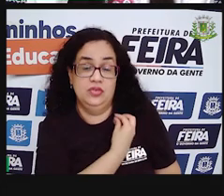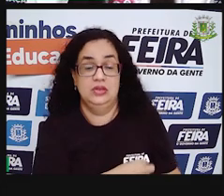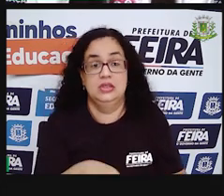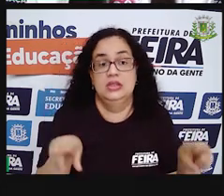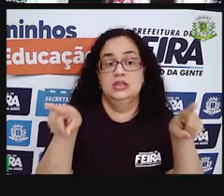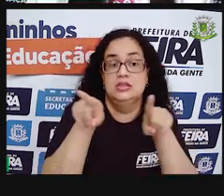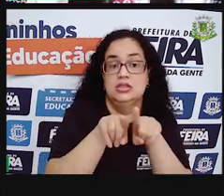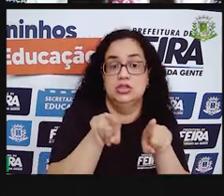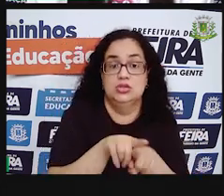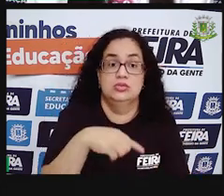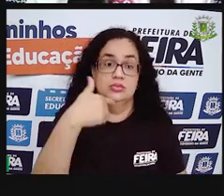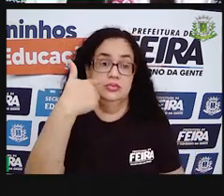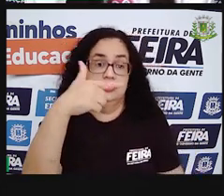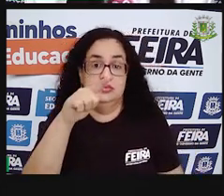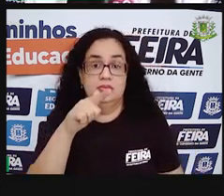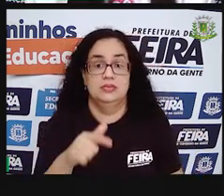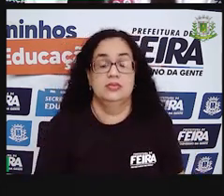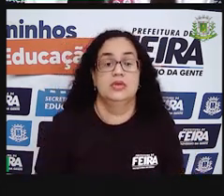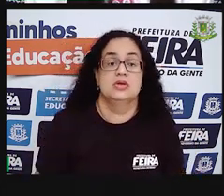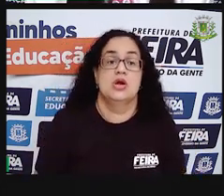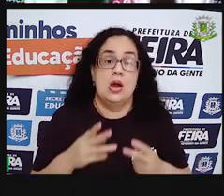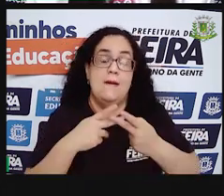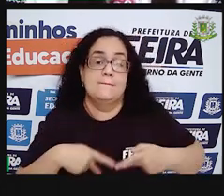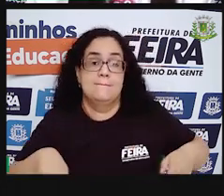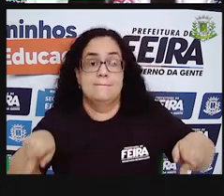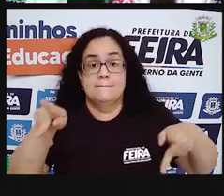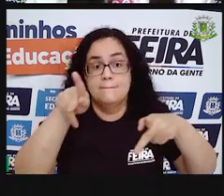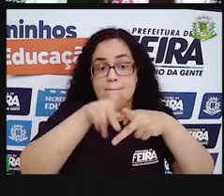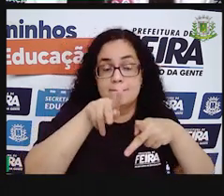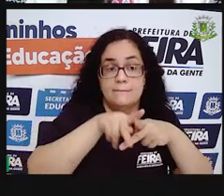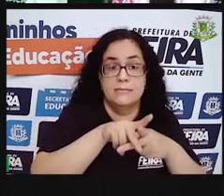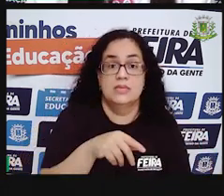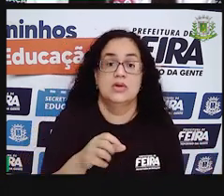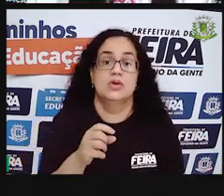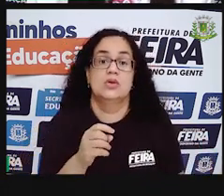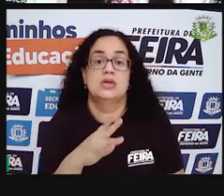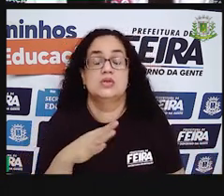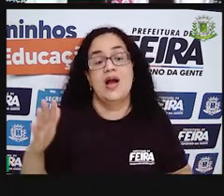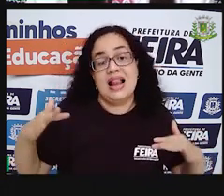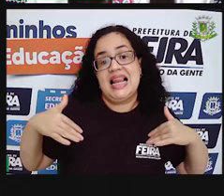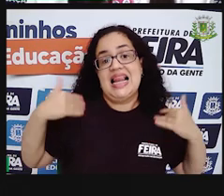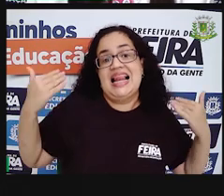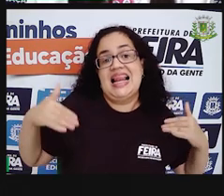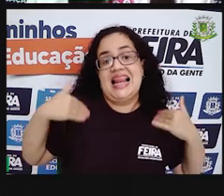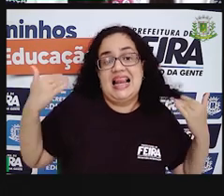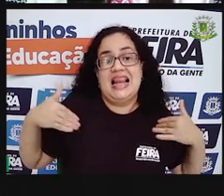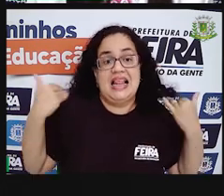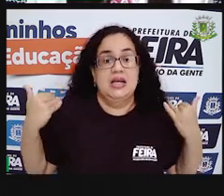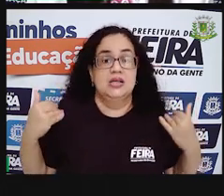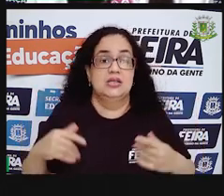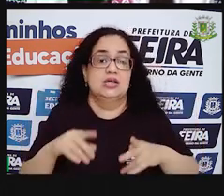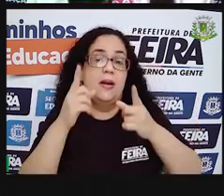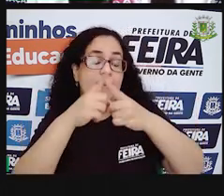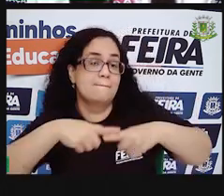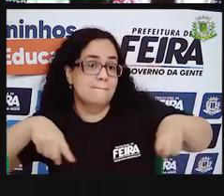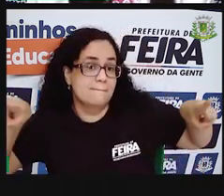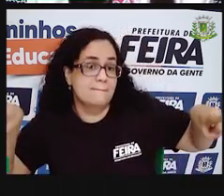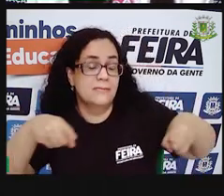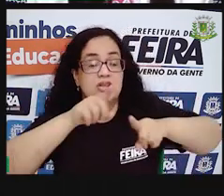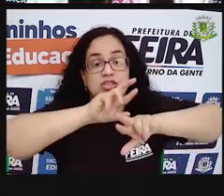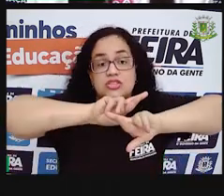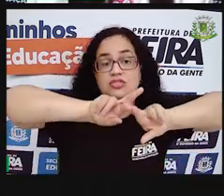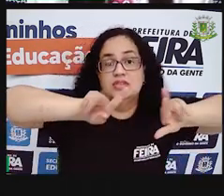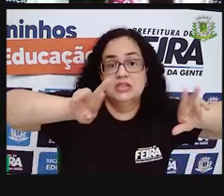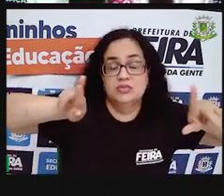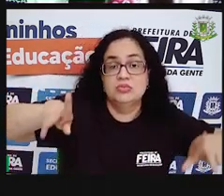também de outras etnias. O povo baiano aí é conhecido pela sua alegria, receptividade, musicalidade